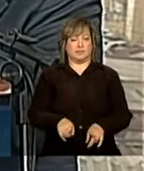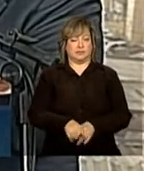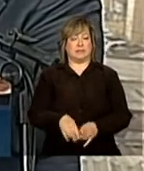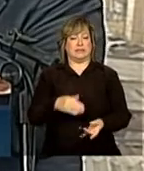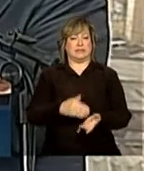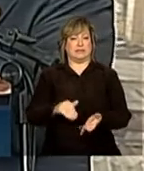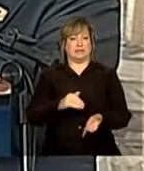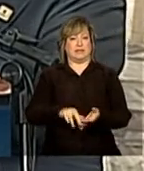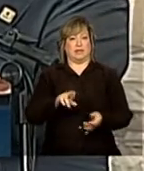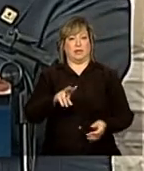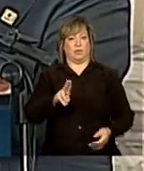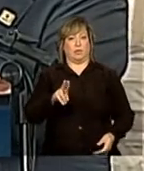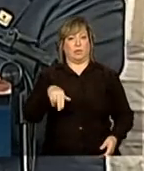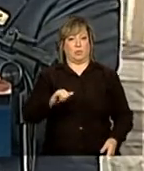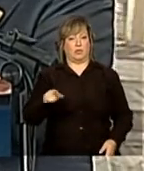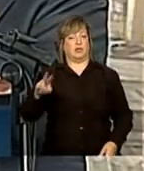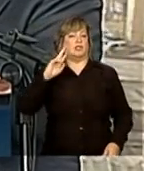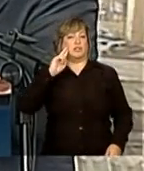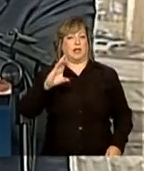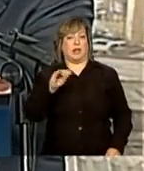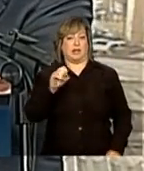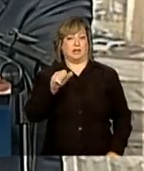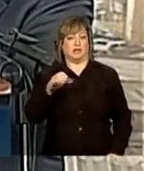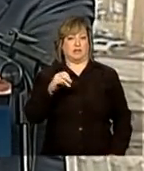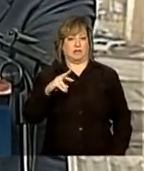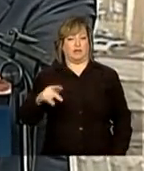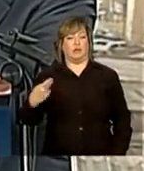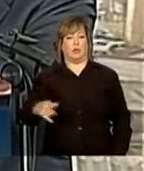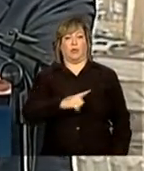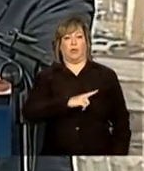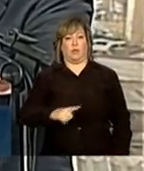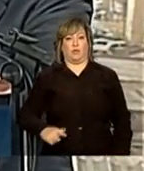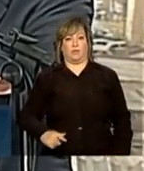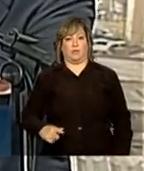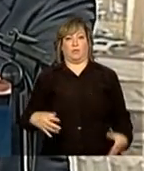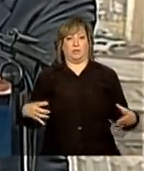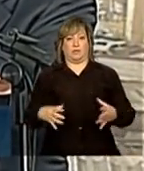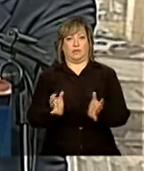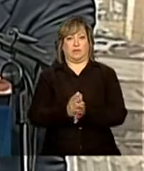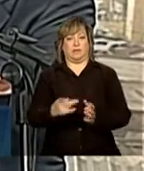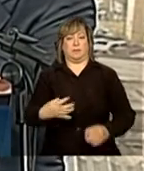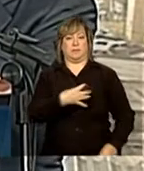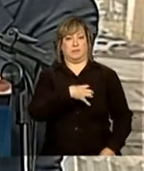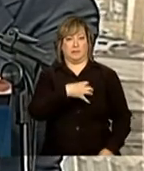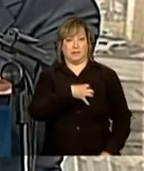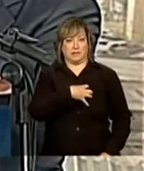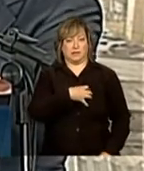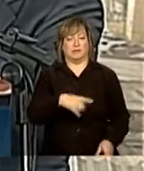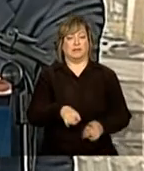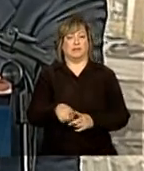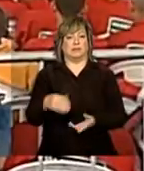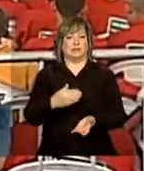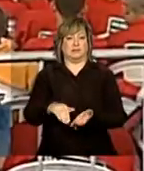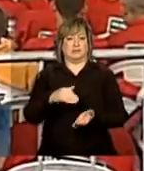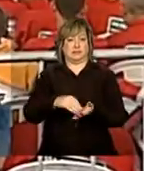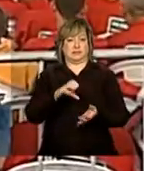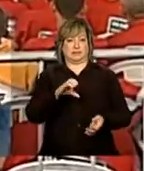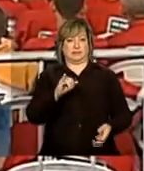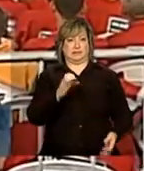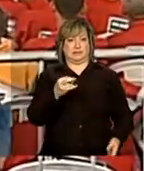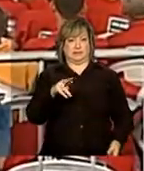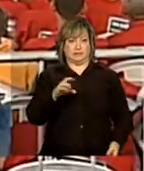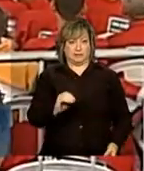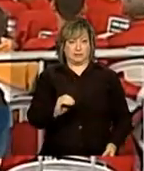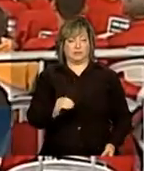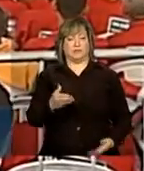Rui Costa, chefe da Casa Civil do Governo da Bahia, secretário Cícero Monteiro, secretário de Desenvolvimento Urbano do Estado da